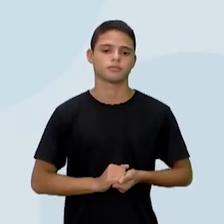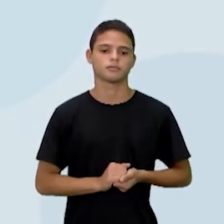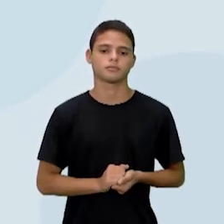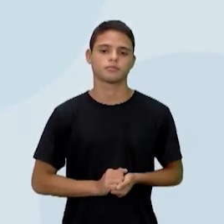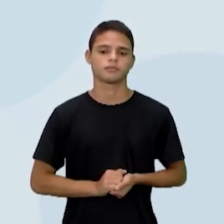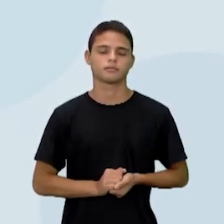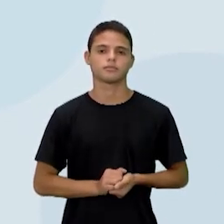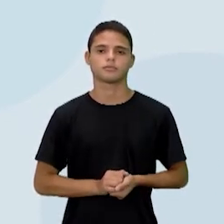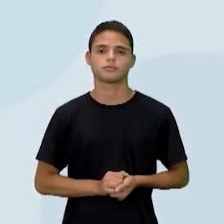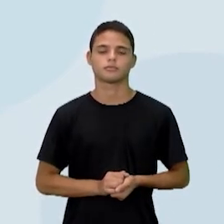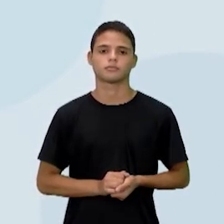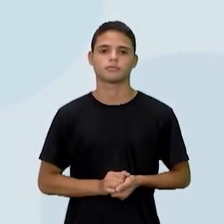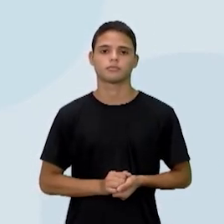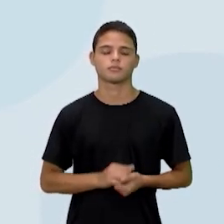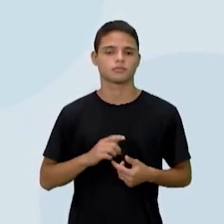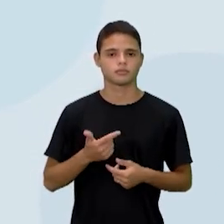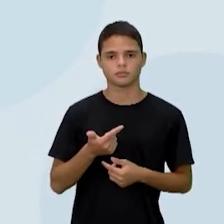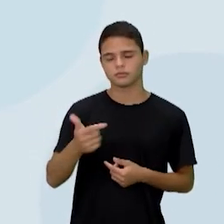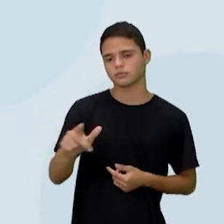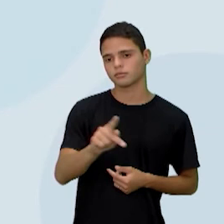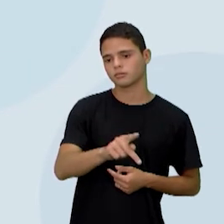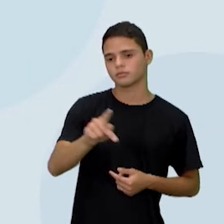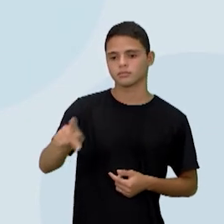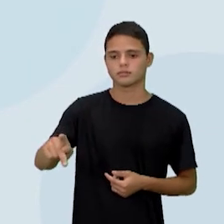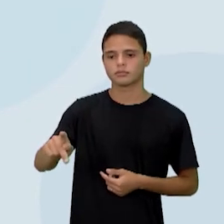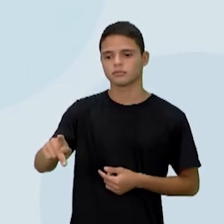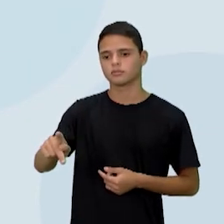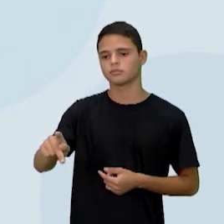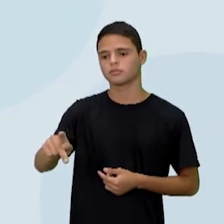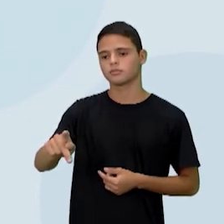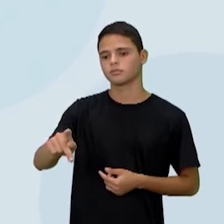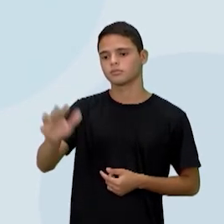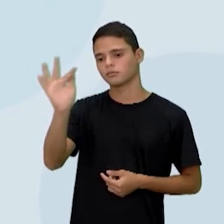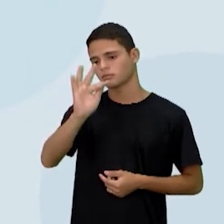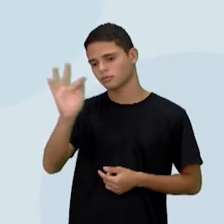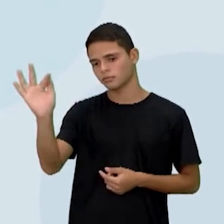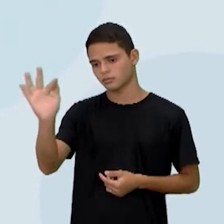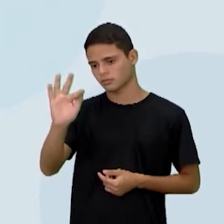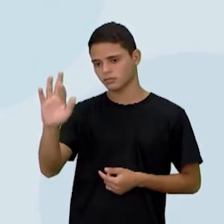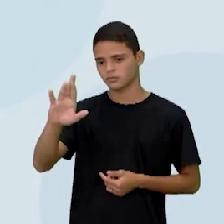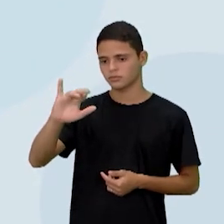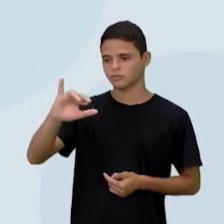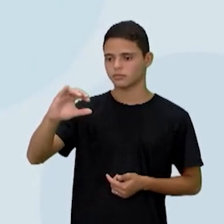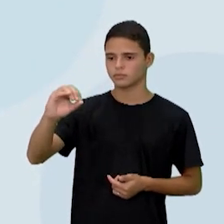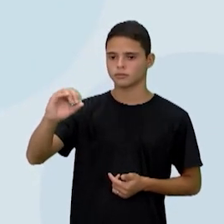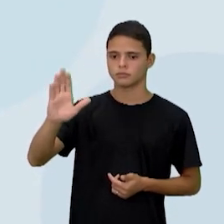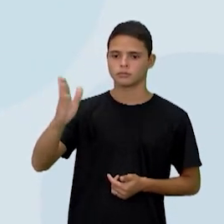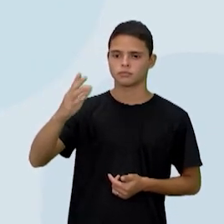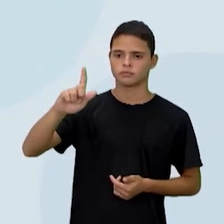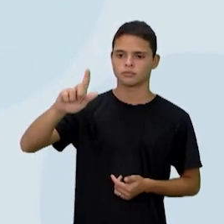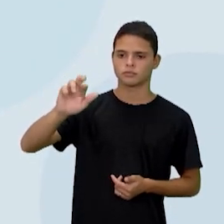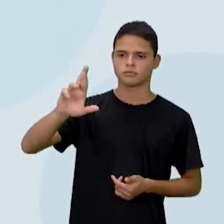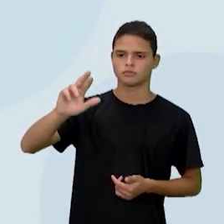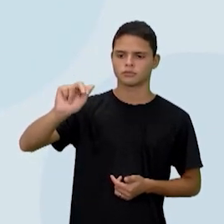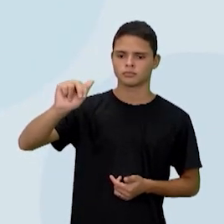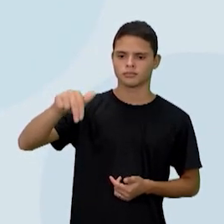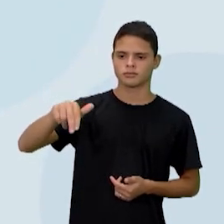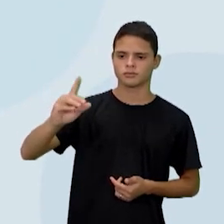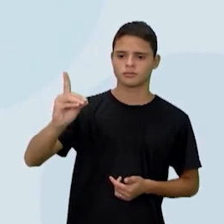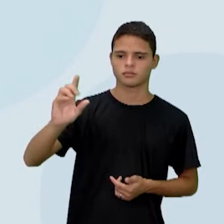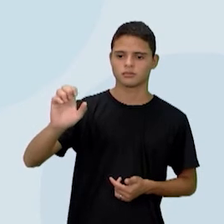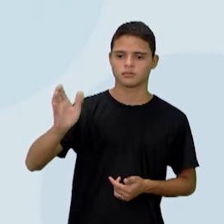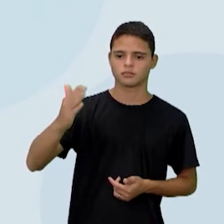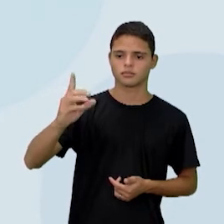coordenando com uma outra professora, que é da Federal do Rio Grande do Sul, E esse estudo está sendo feito em